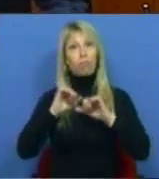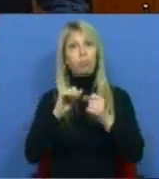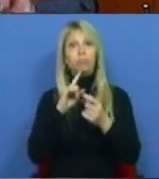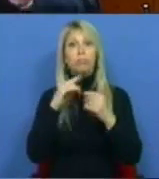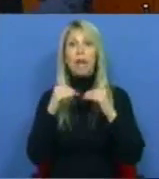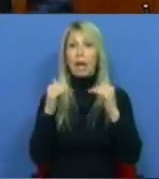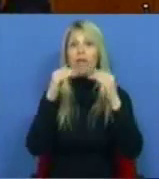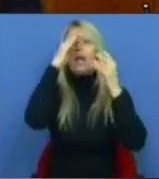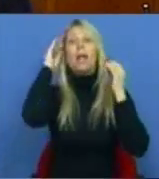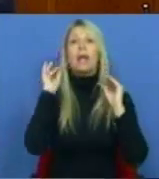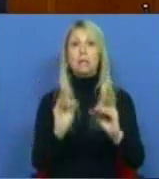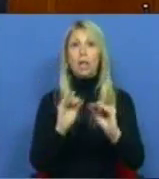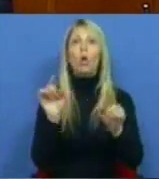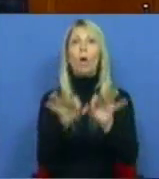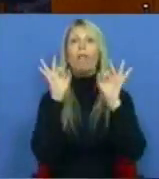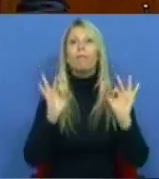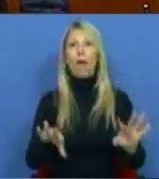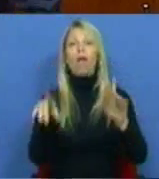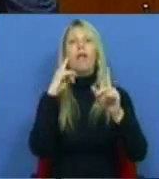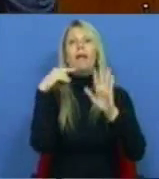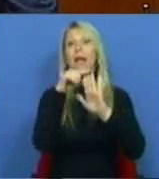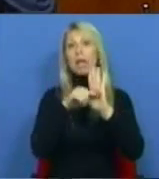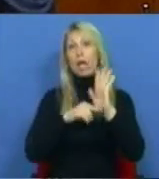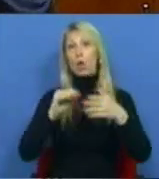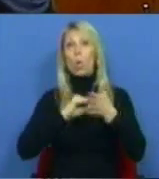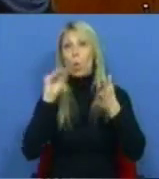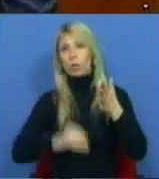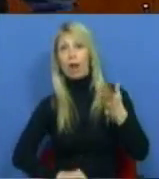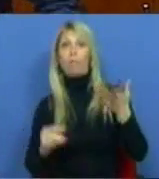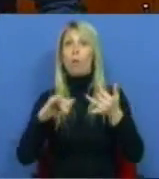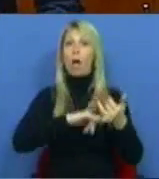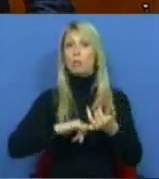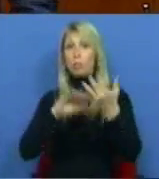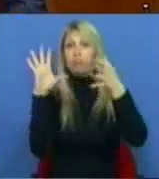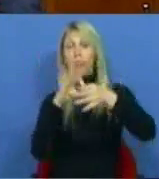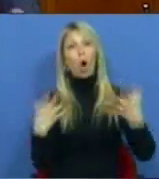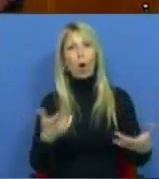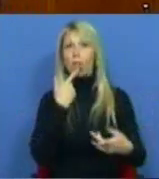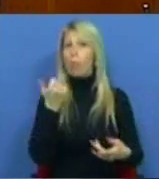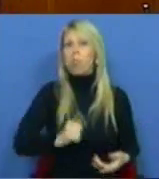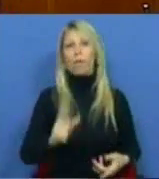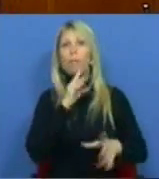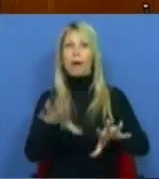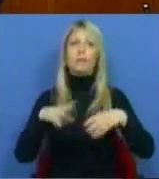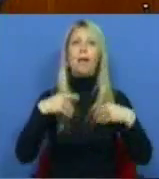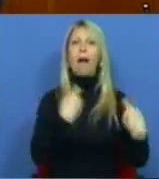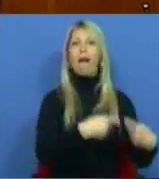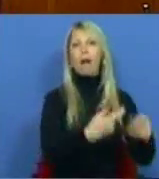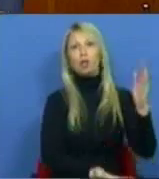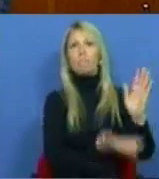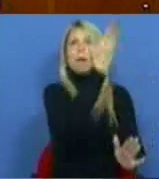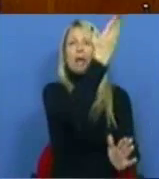um critério para esses contratos de associação. Agora, o que nós não podemos consentir é que se gaste mais